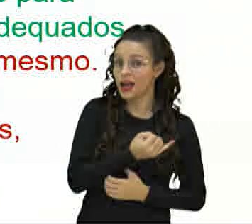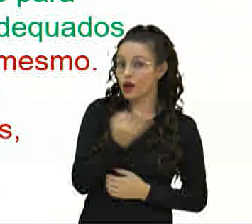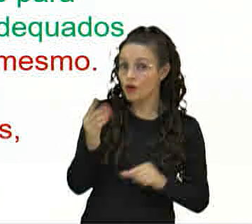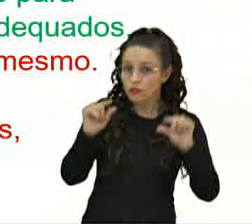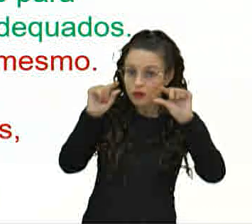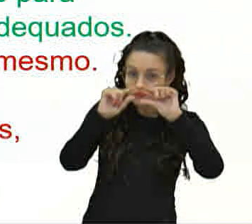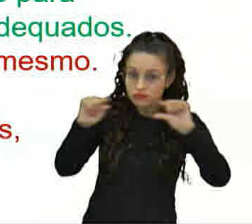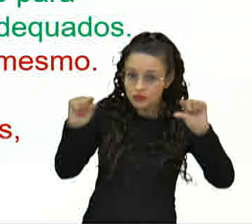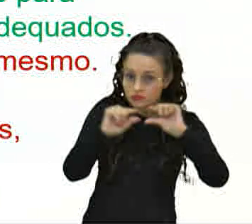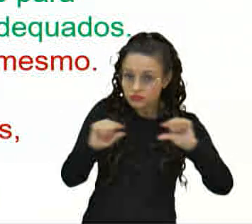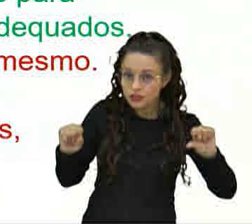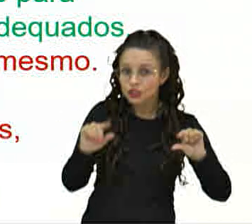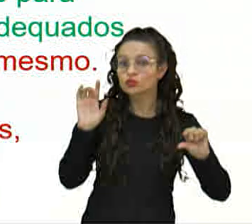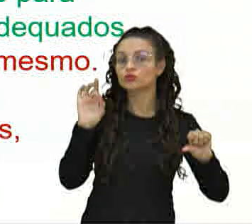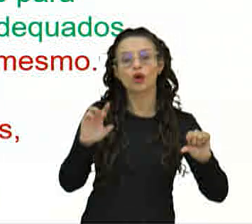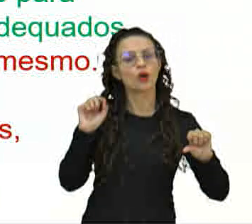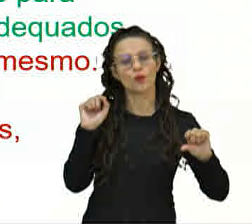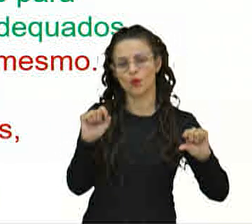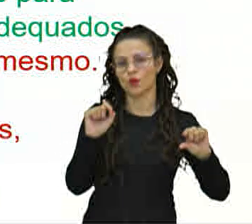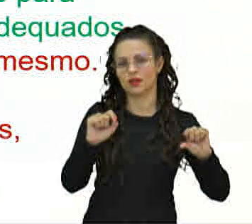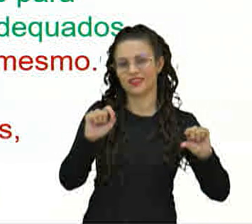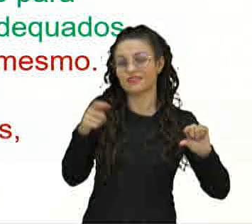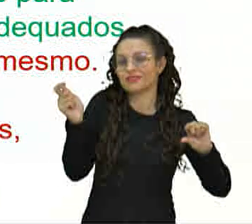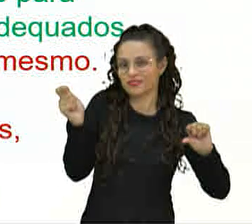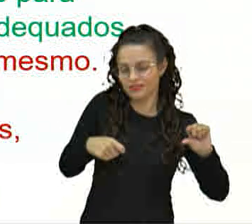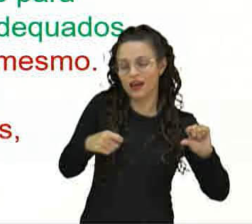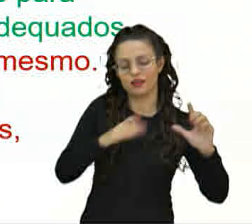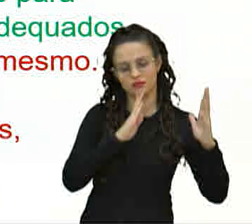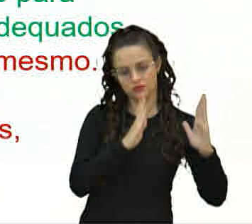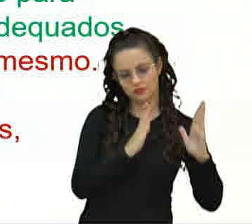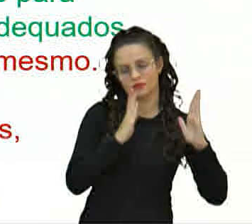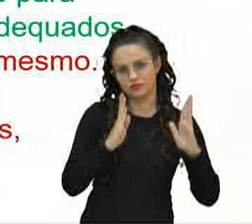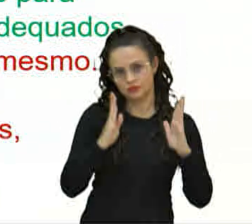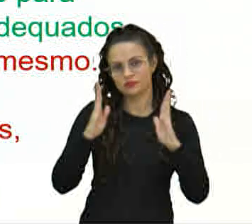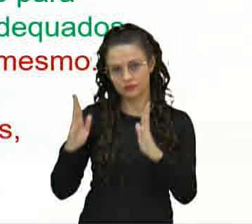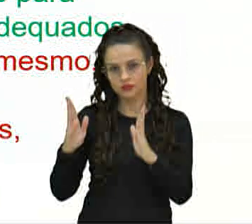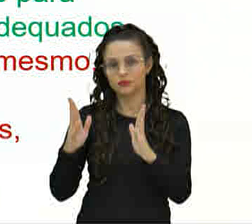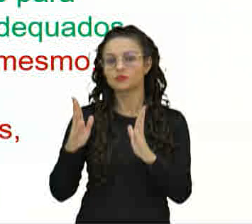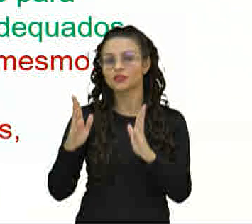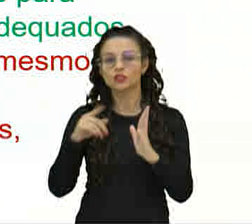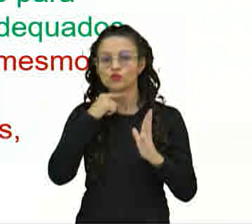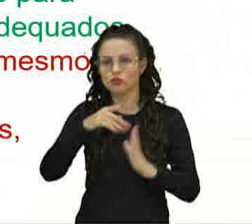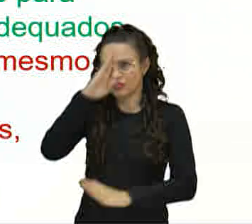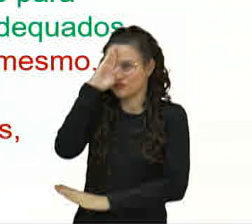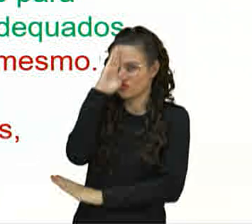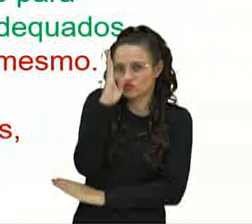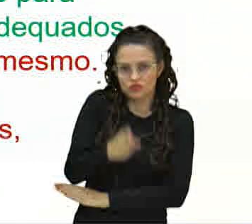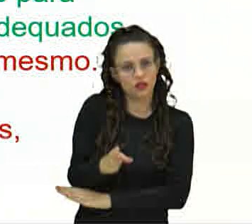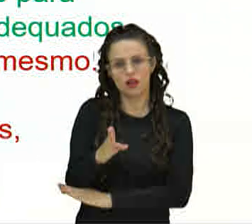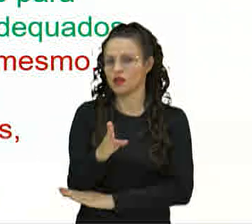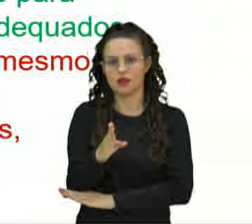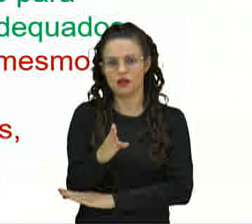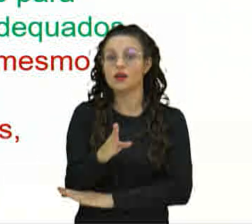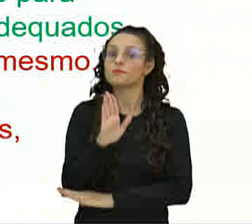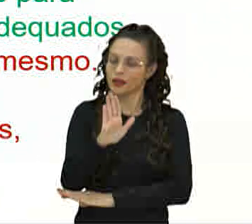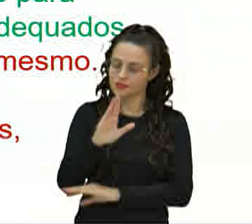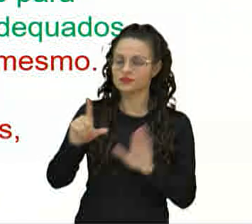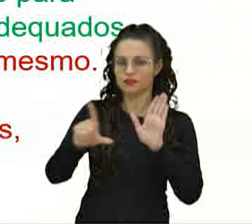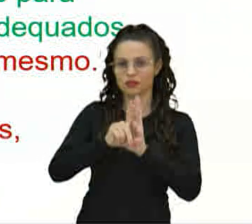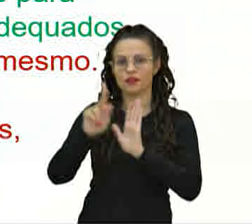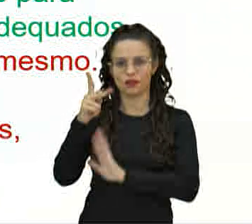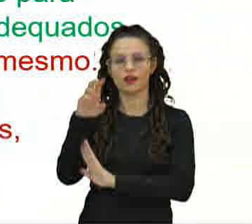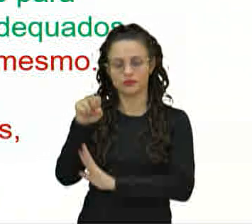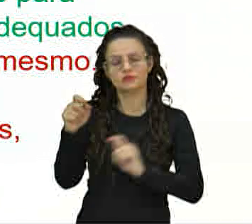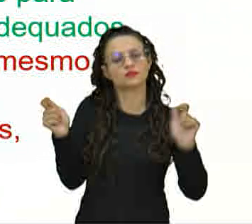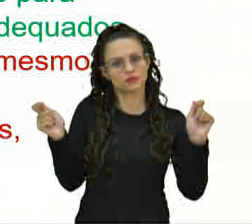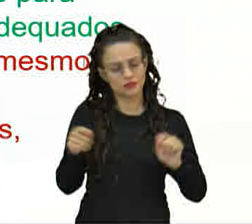só acontecem de maneira feita por etapas. Não consegue fazer diretamente. Através da lei de Hess,